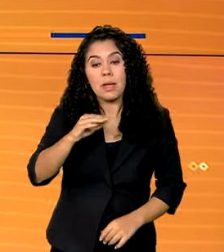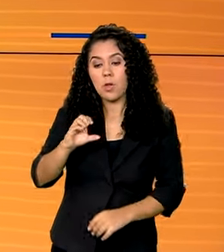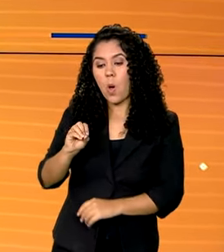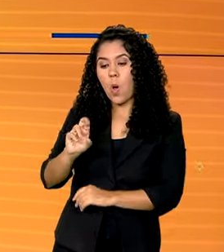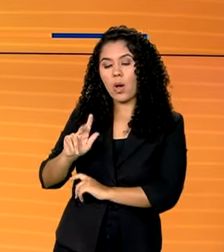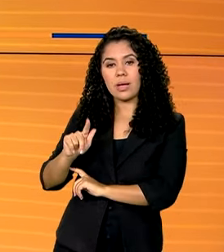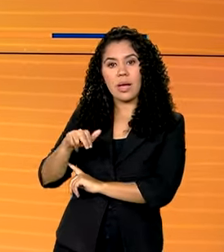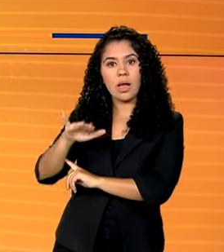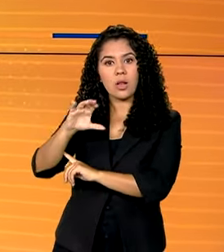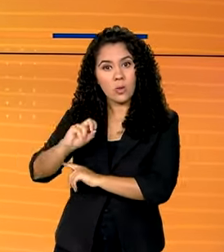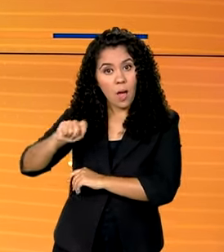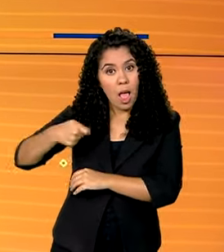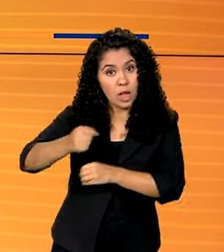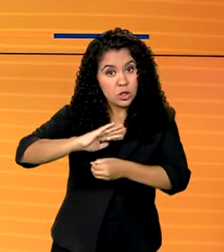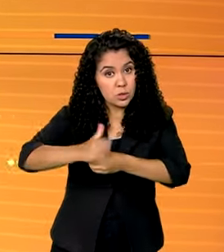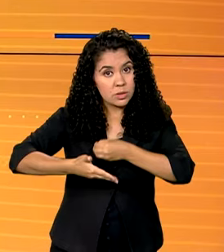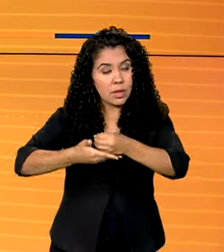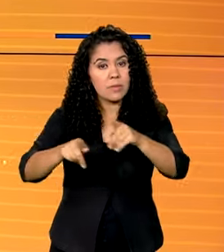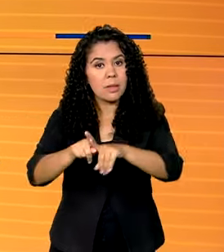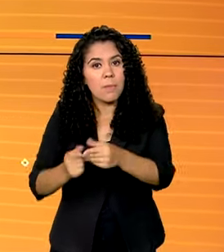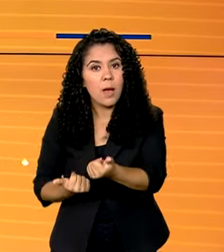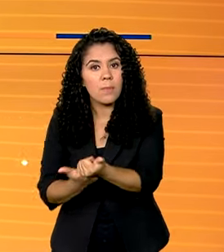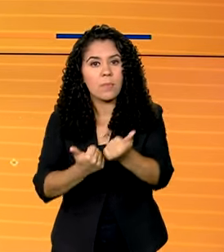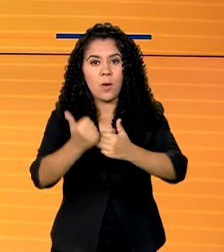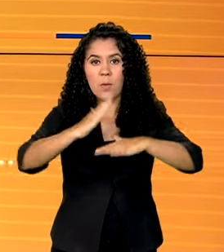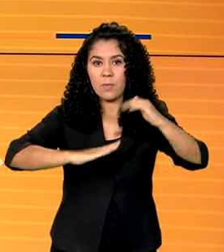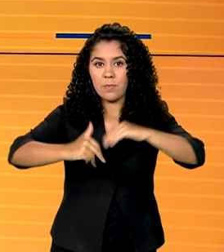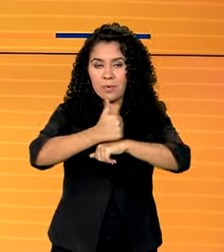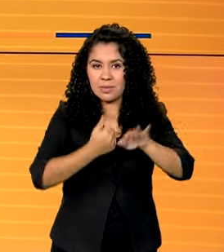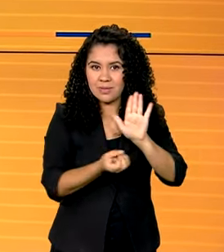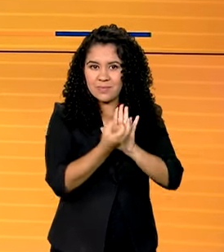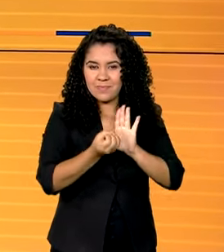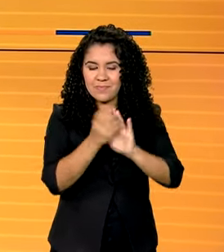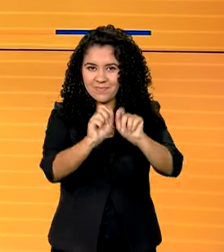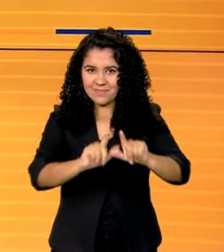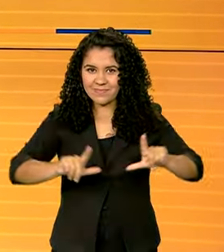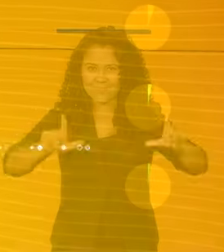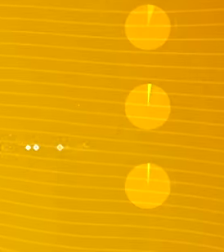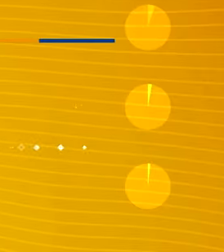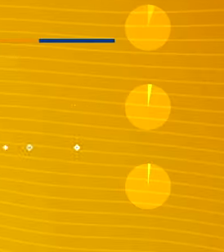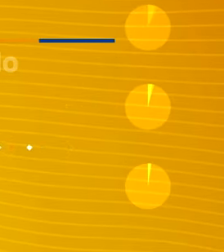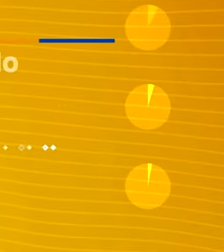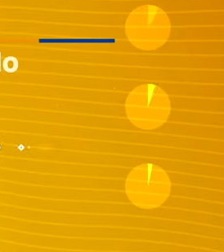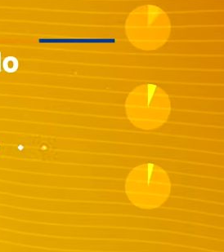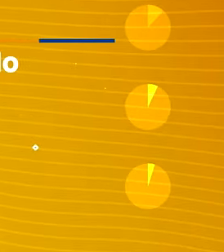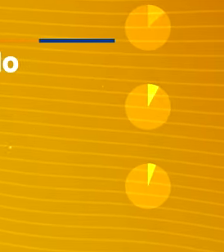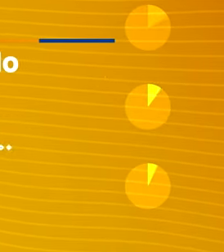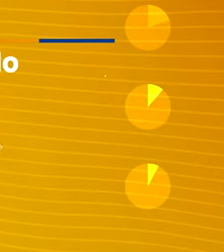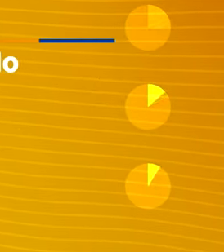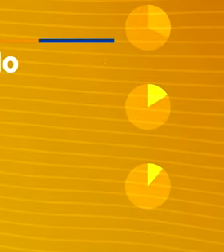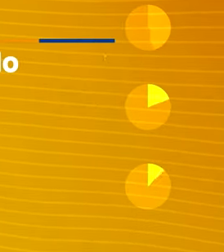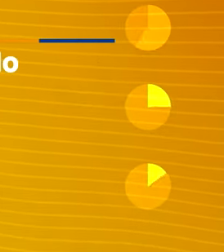que além de sustentável, ajuda pequenos produtores. A gente volta já já.